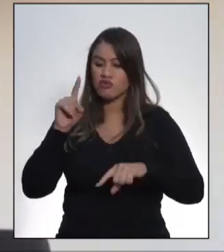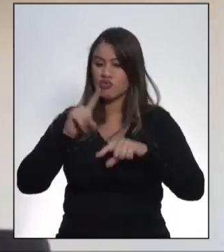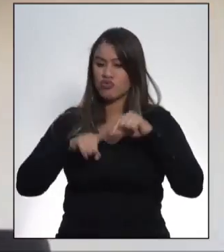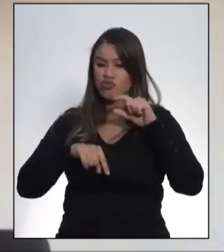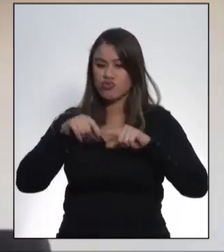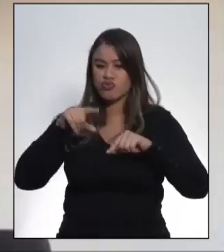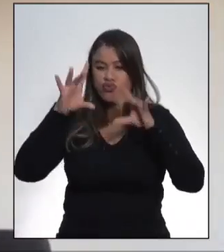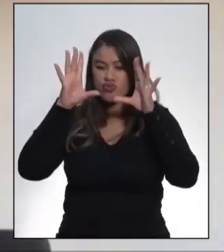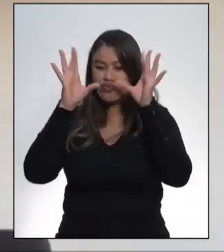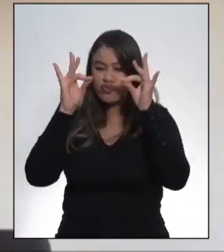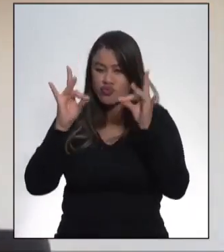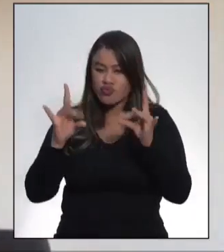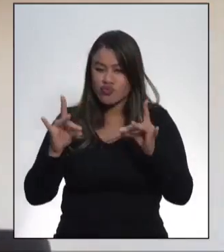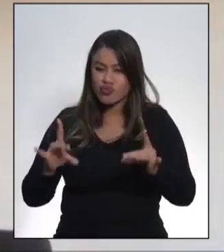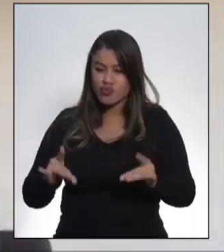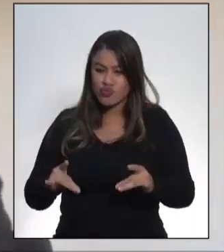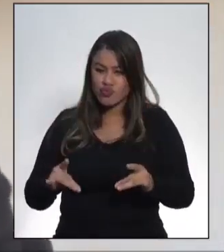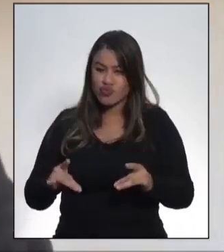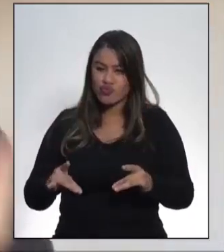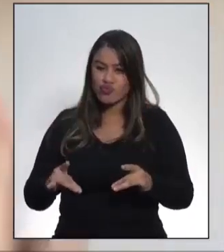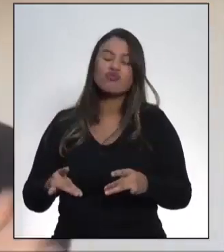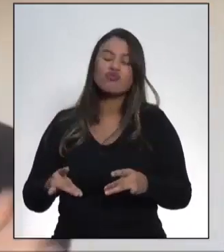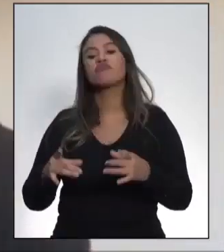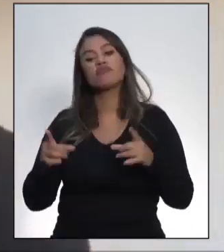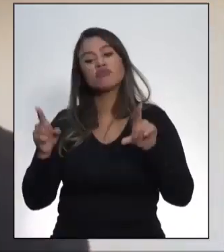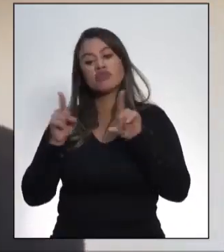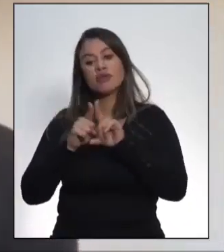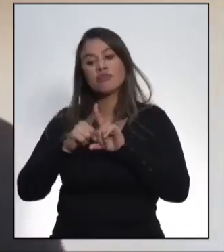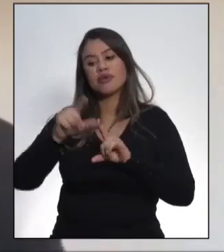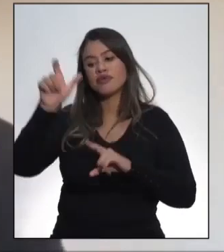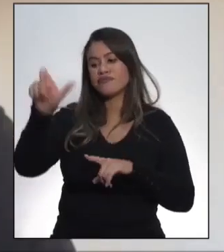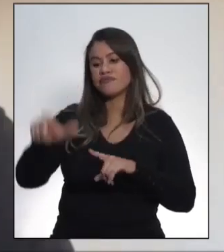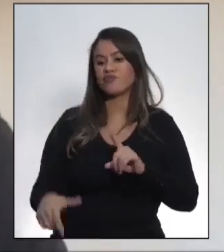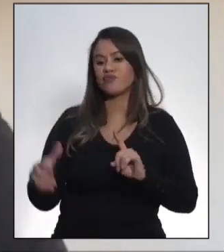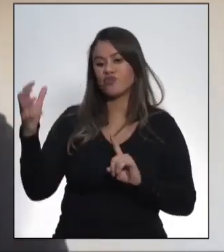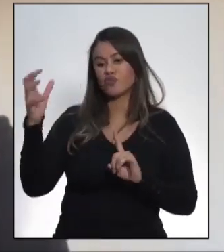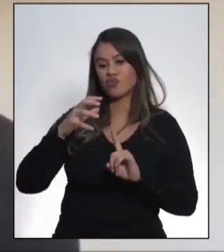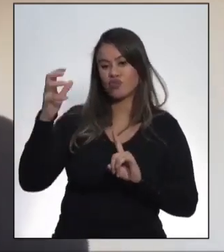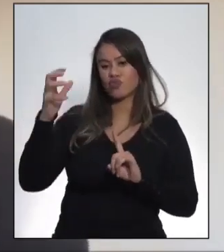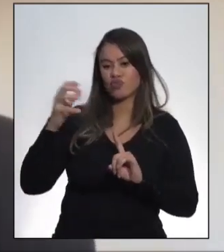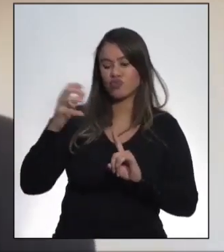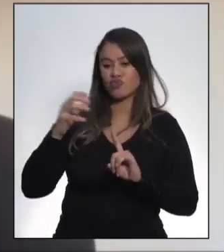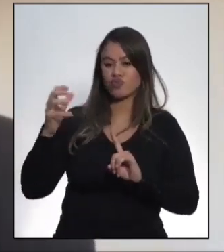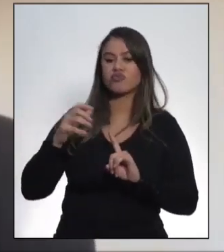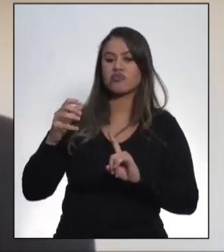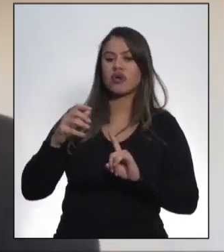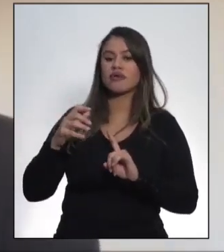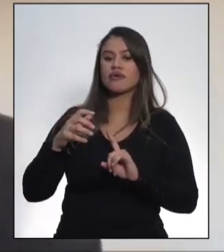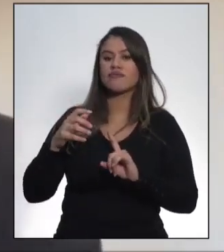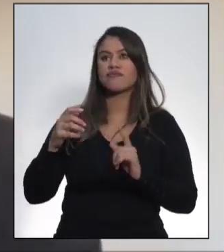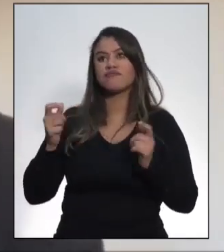o produto e a maneira de convencer as pessoas que elas devem comprar